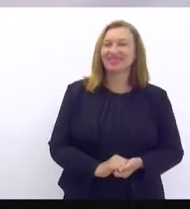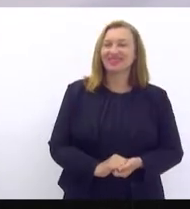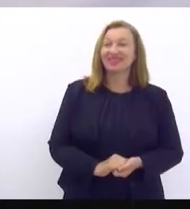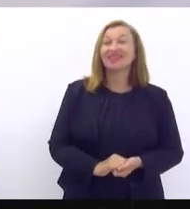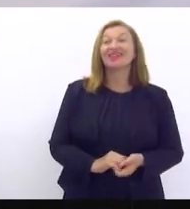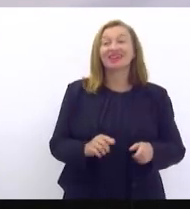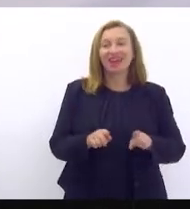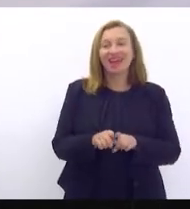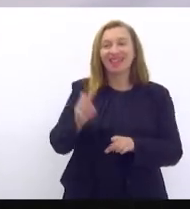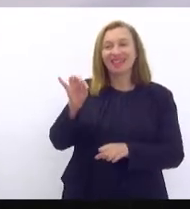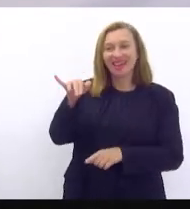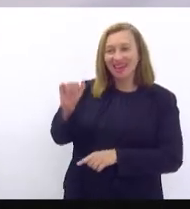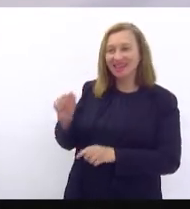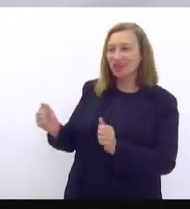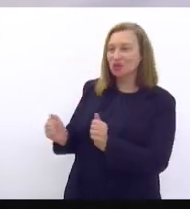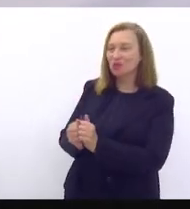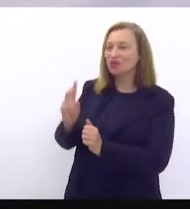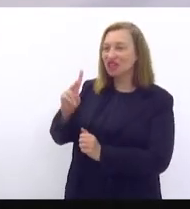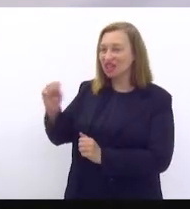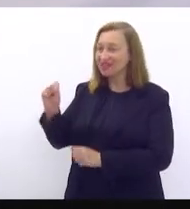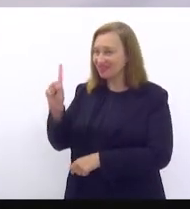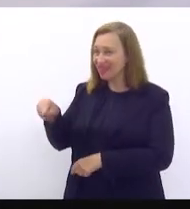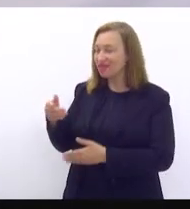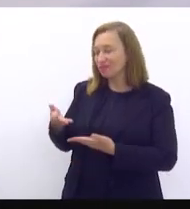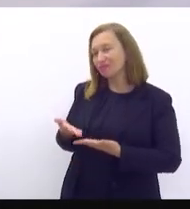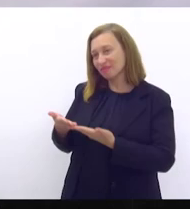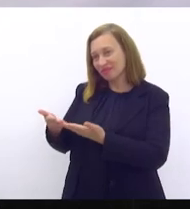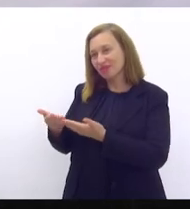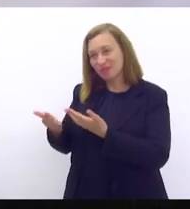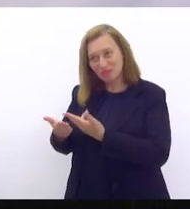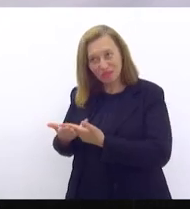E da Tânia está aqui com o Vinícius, né, por favor.